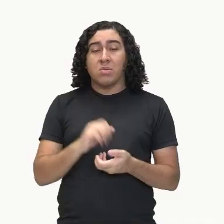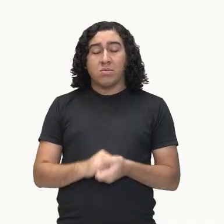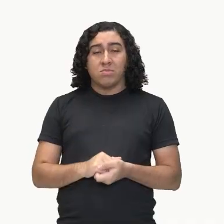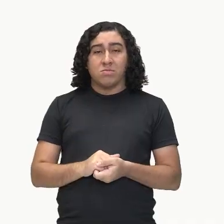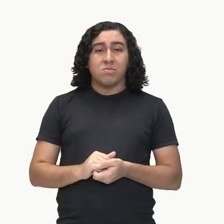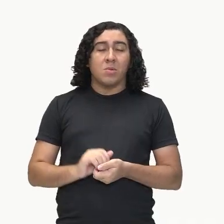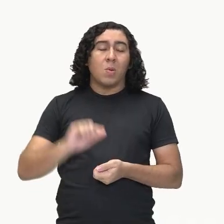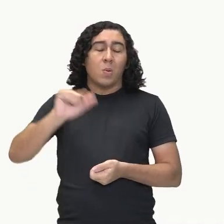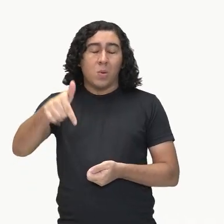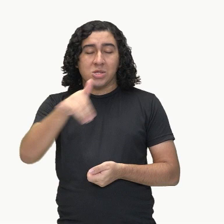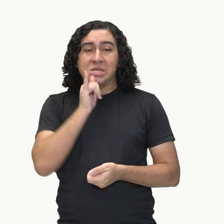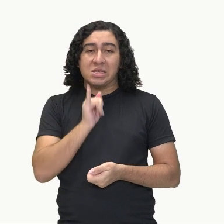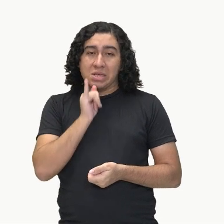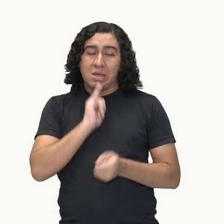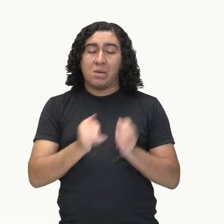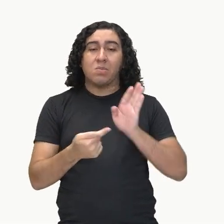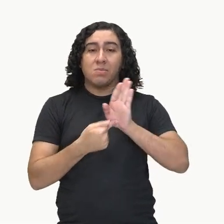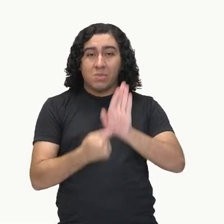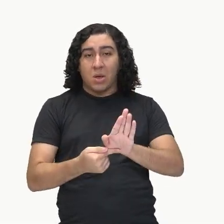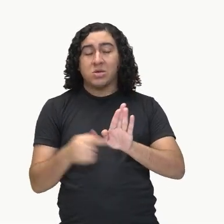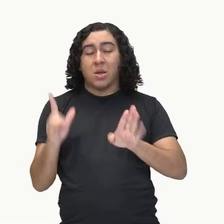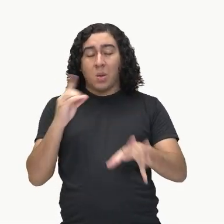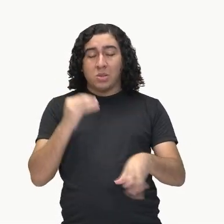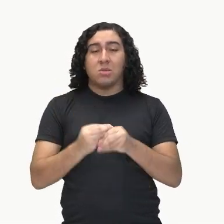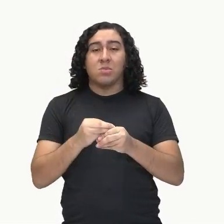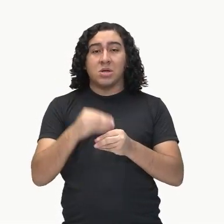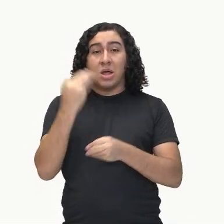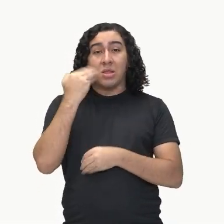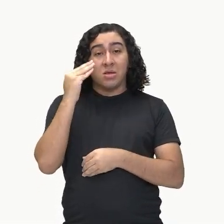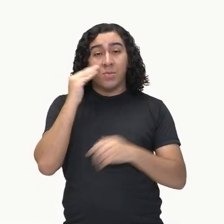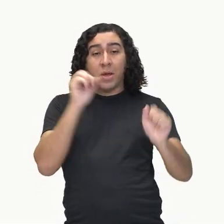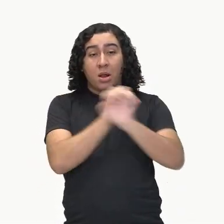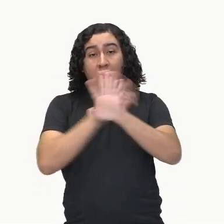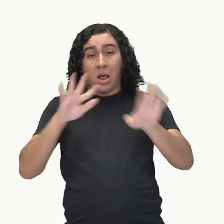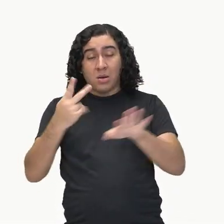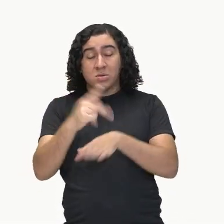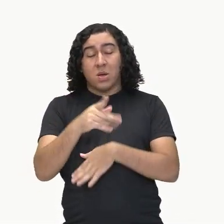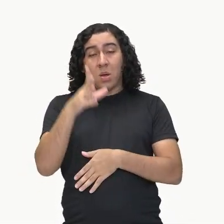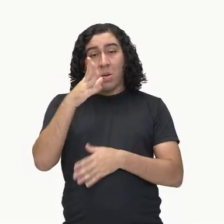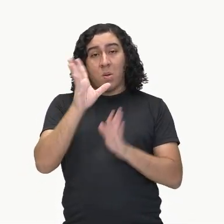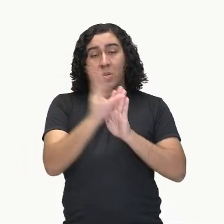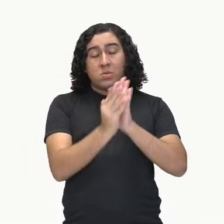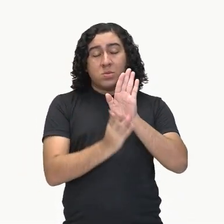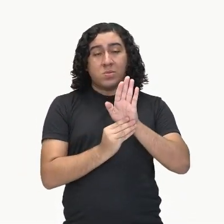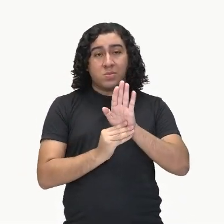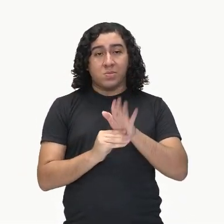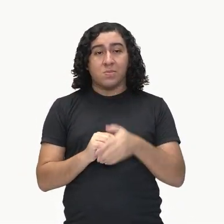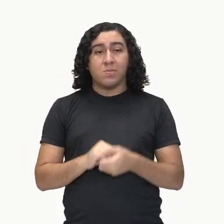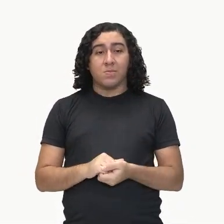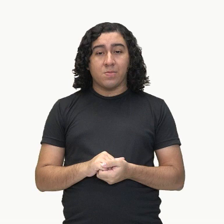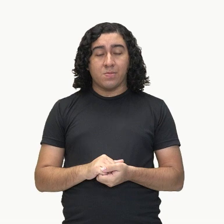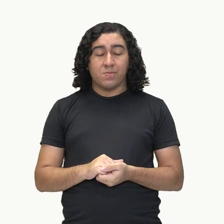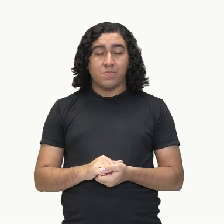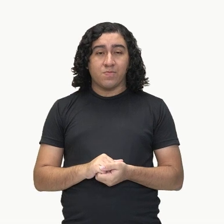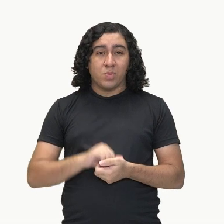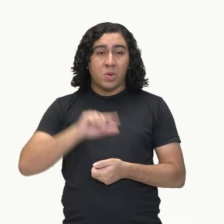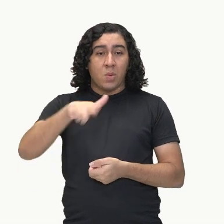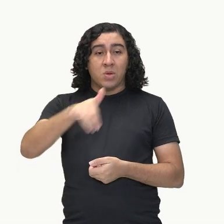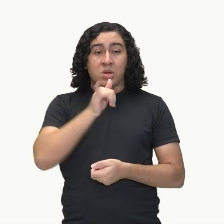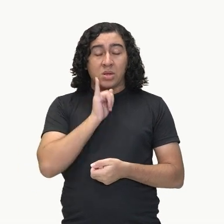mais exemplos aí para contribuir no entendimento do conteúdo. O próximo